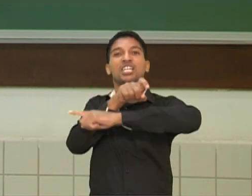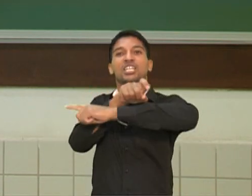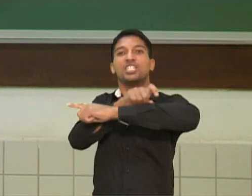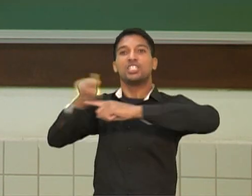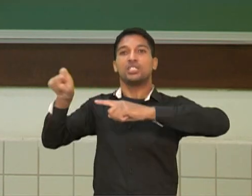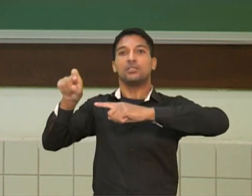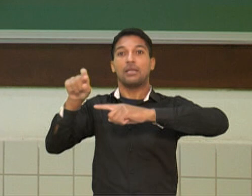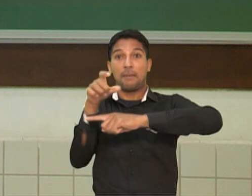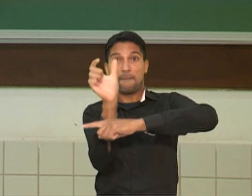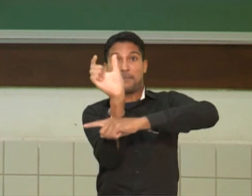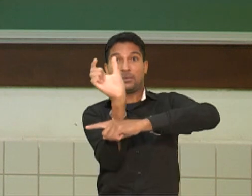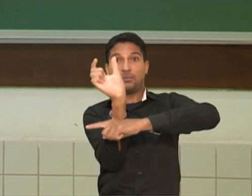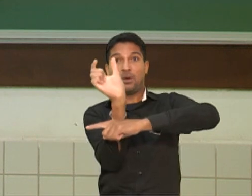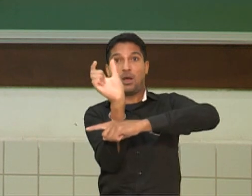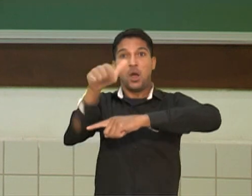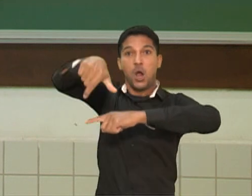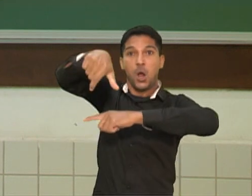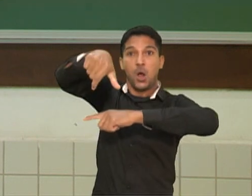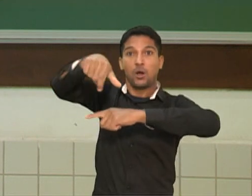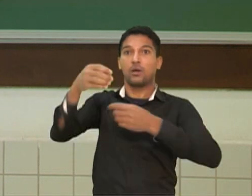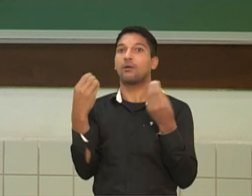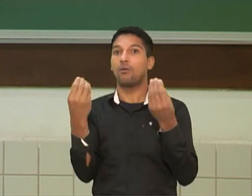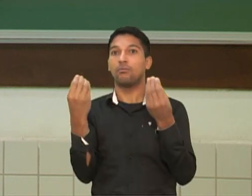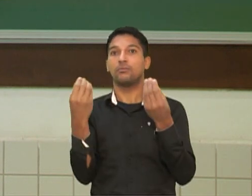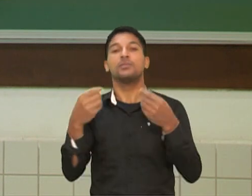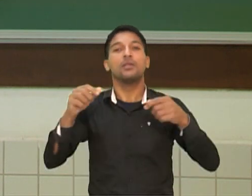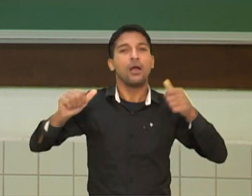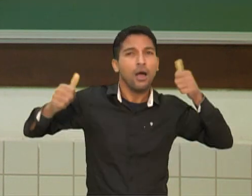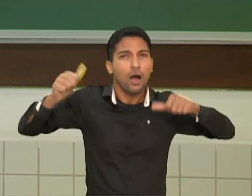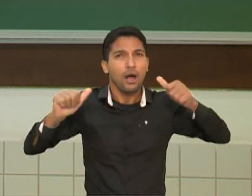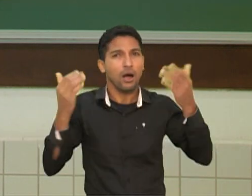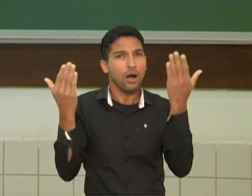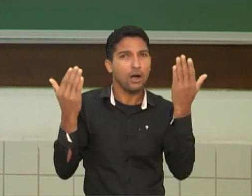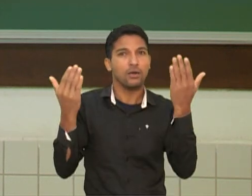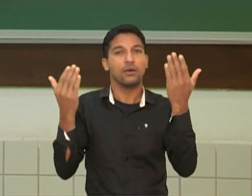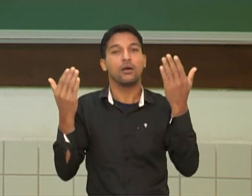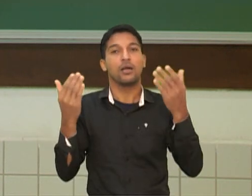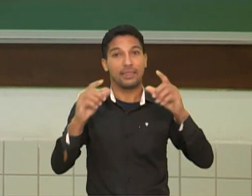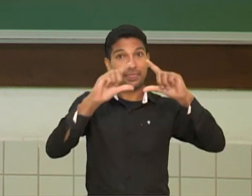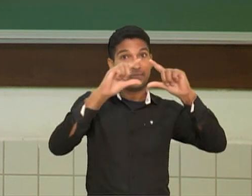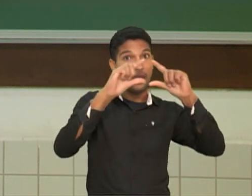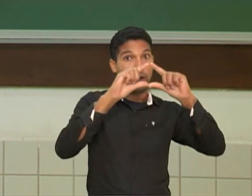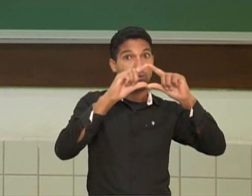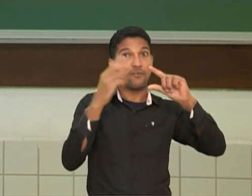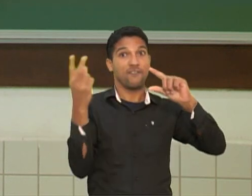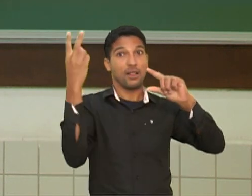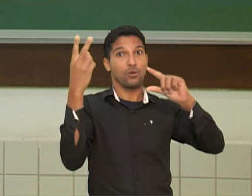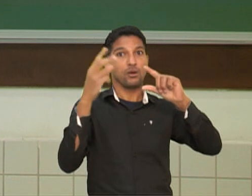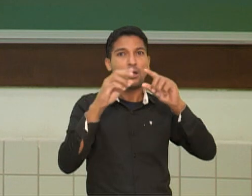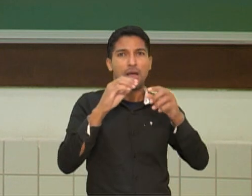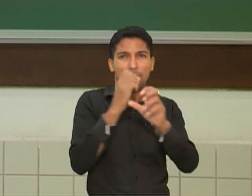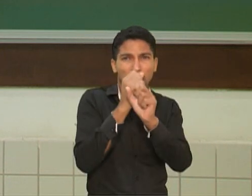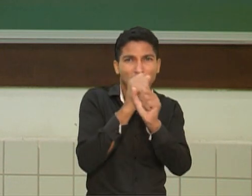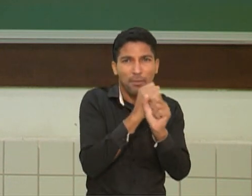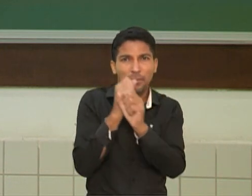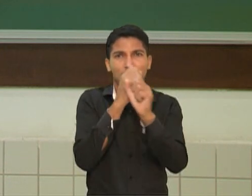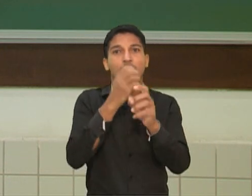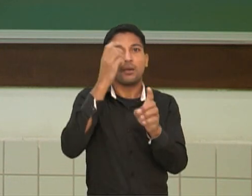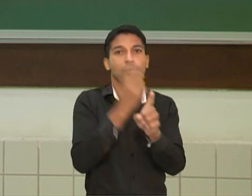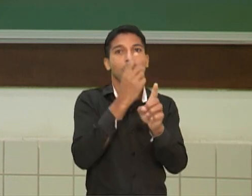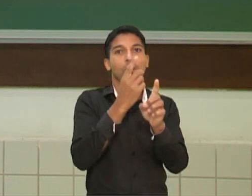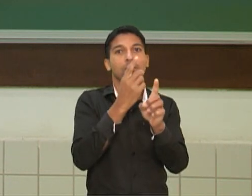É isso que a gente precisa aqui nessa análise. Então, calcula o valor do delta, verifique como que vai ser